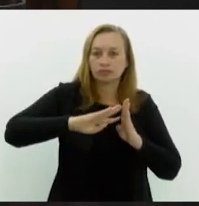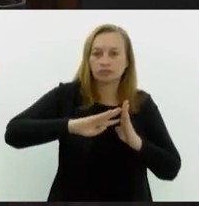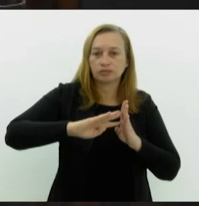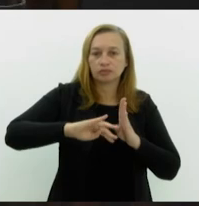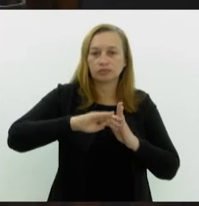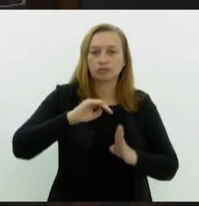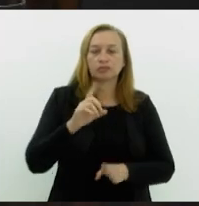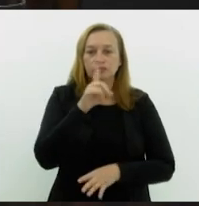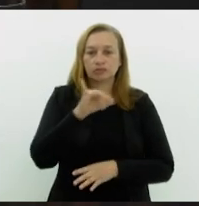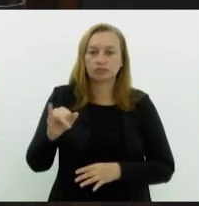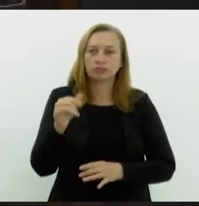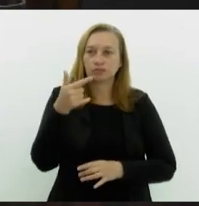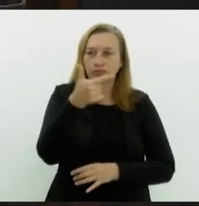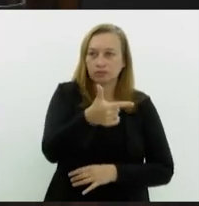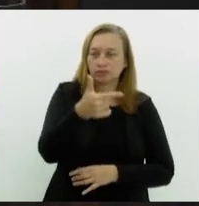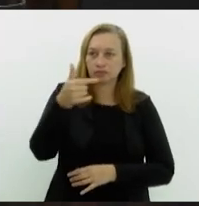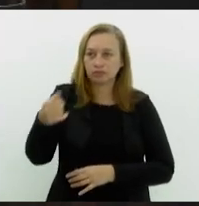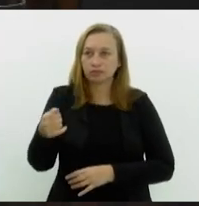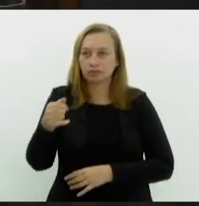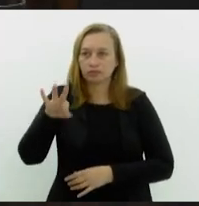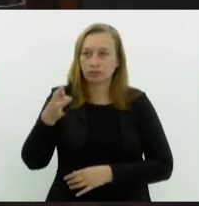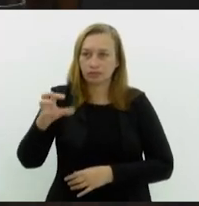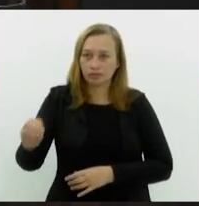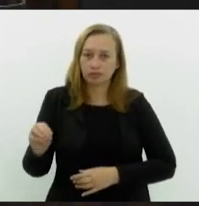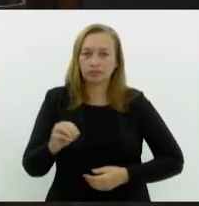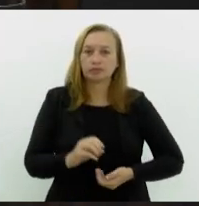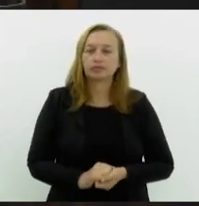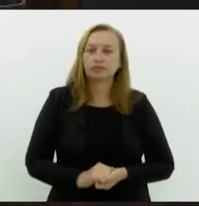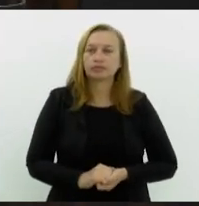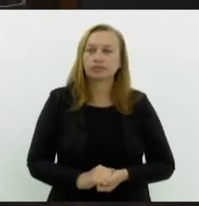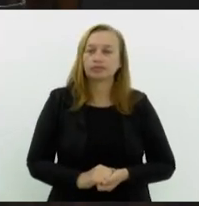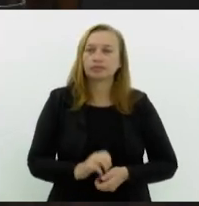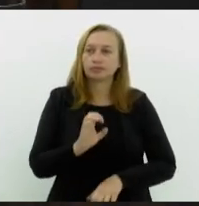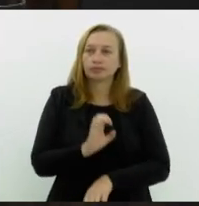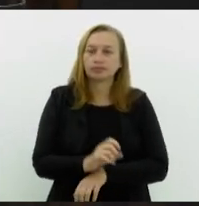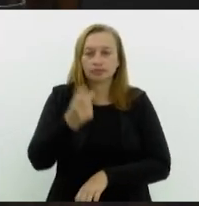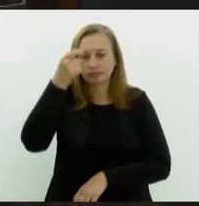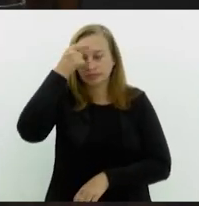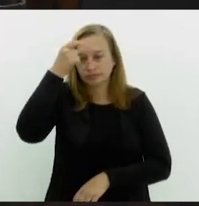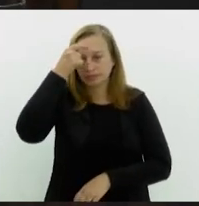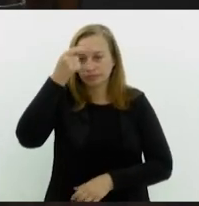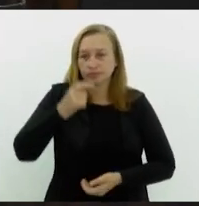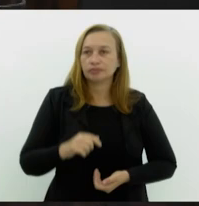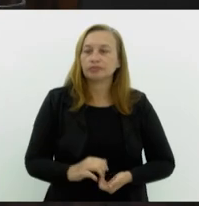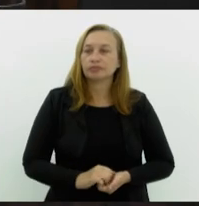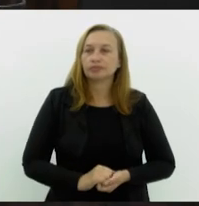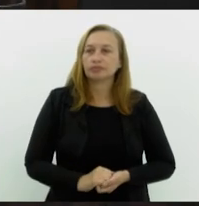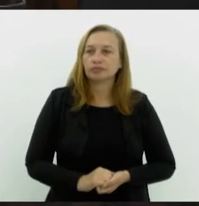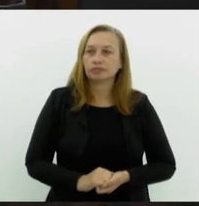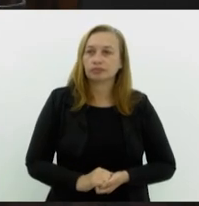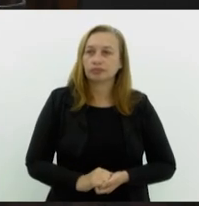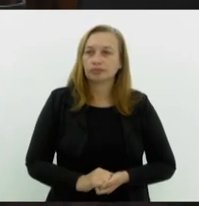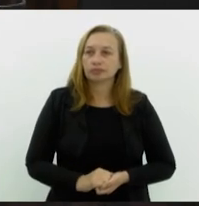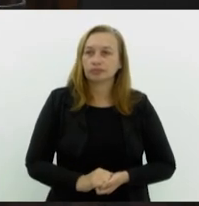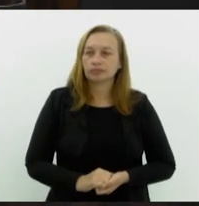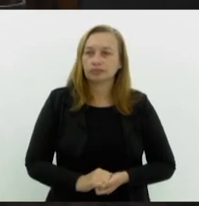dia 27 de março, como o dia estadual de conscientização da